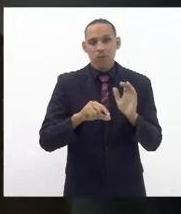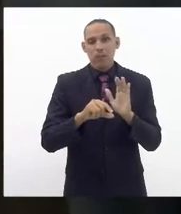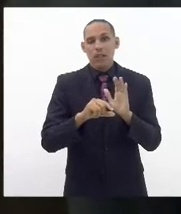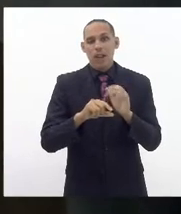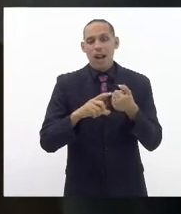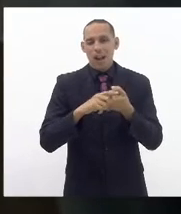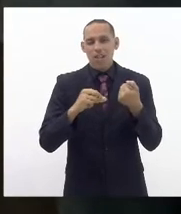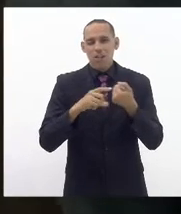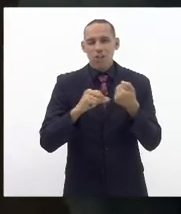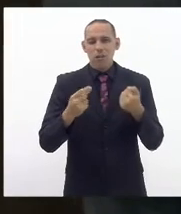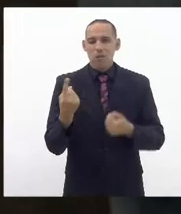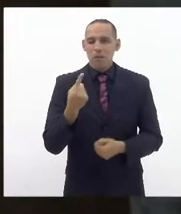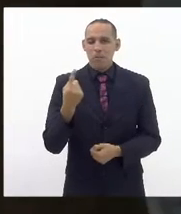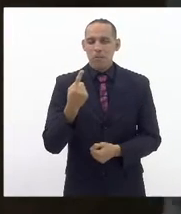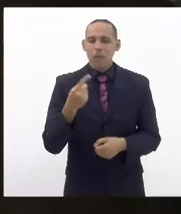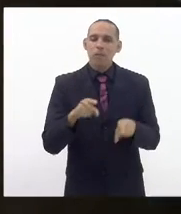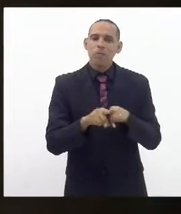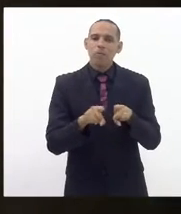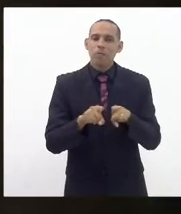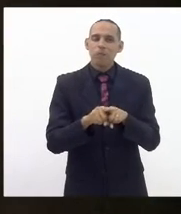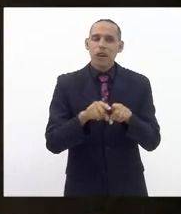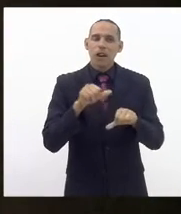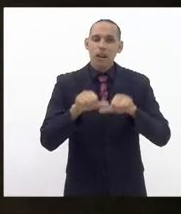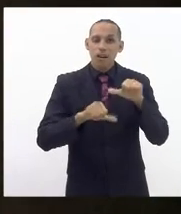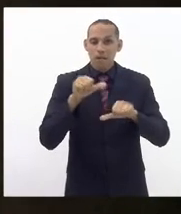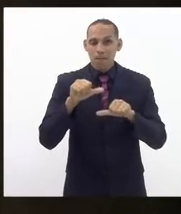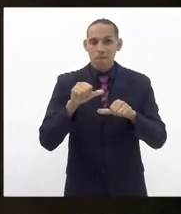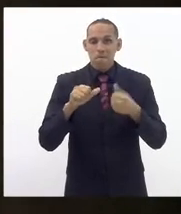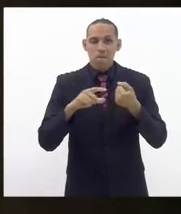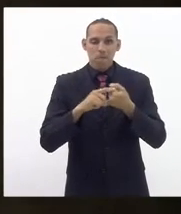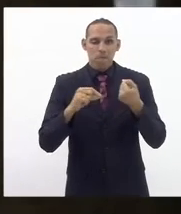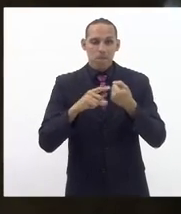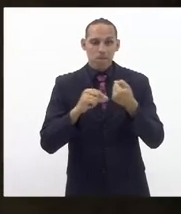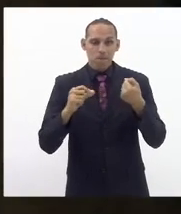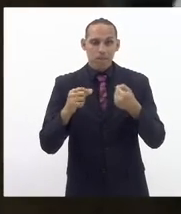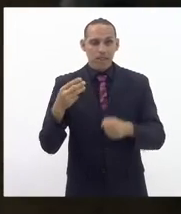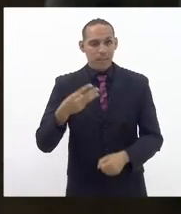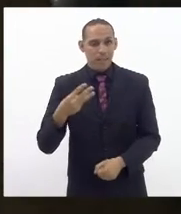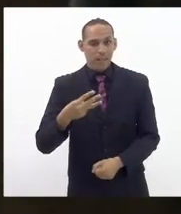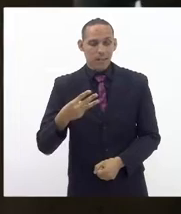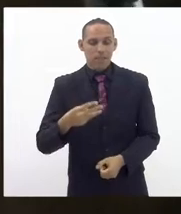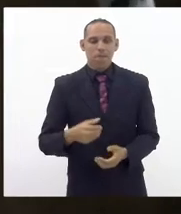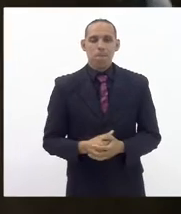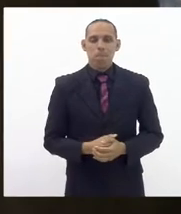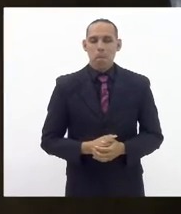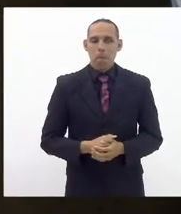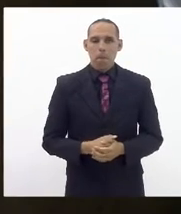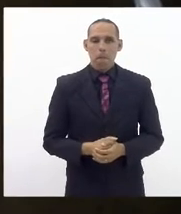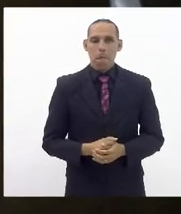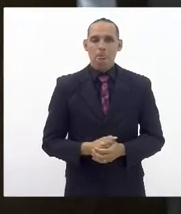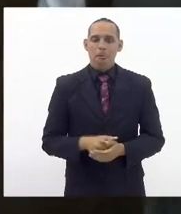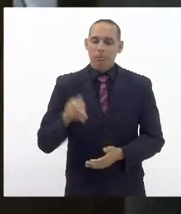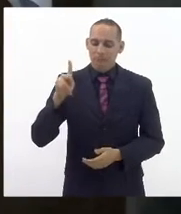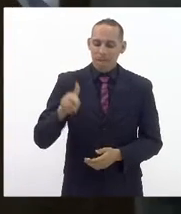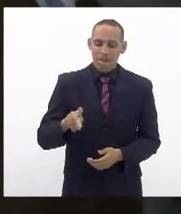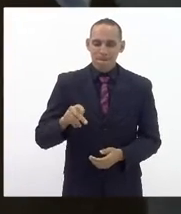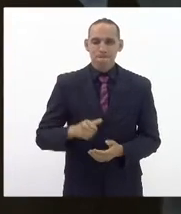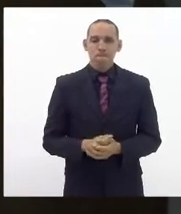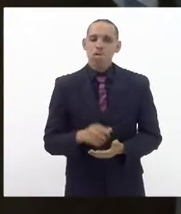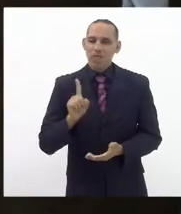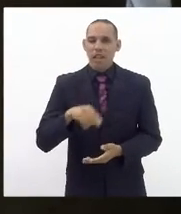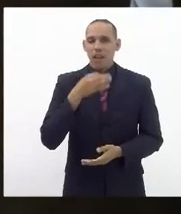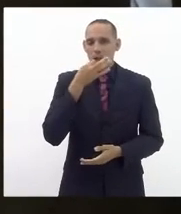1º e também alterando o artigo 3º, senhora presidente. É